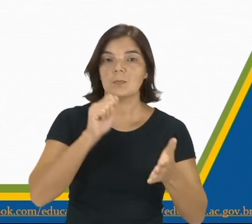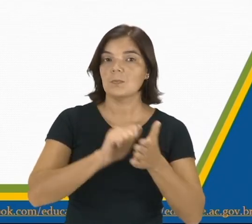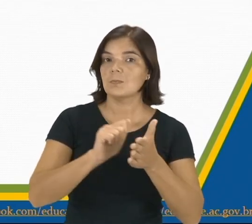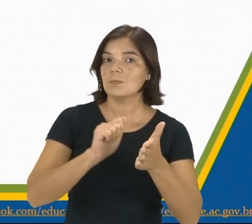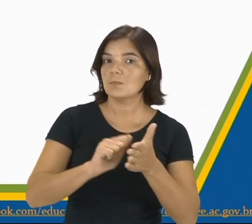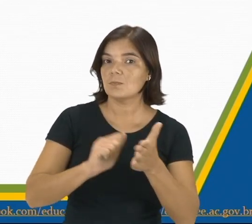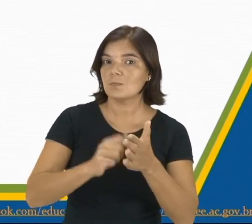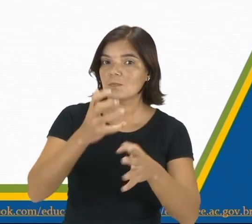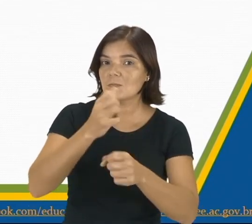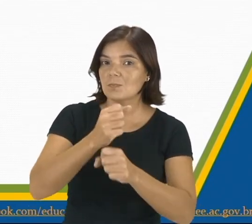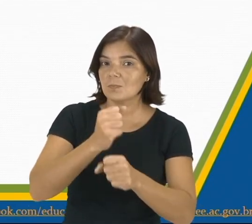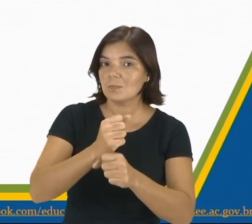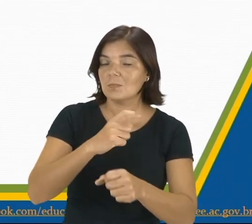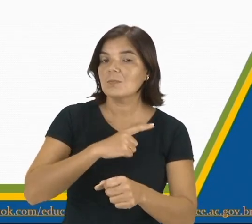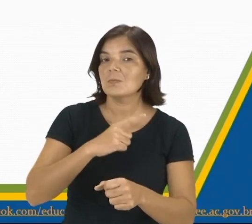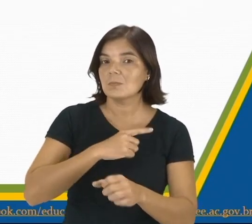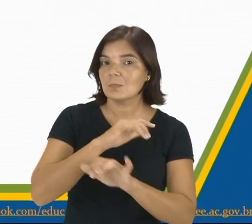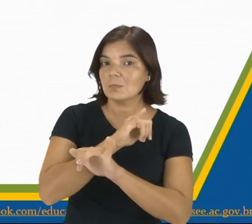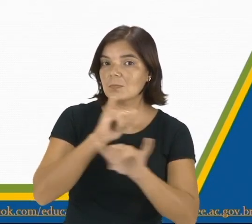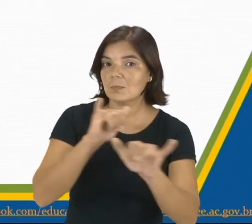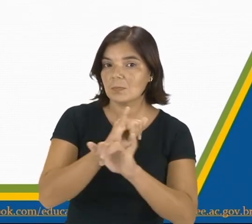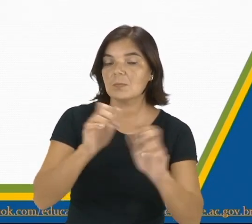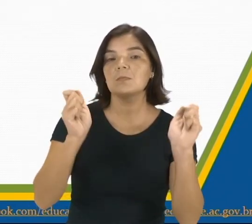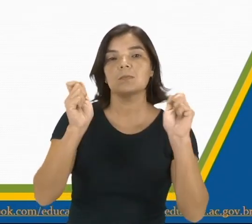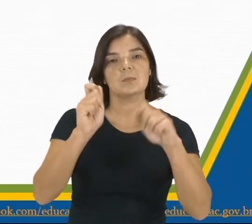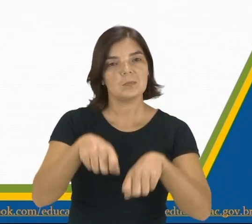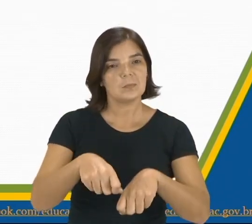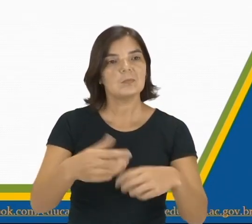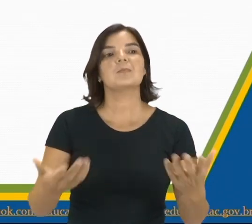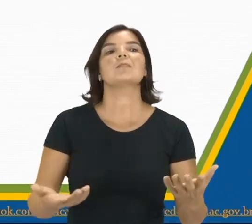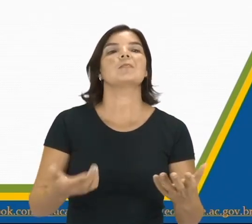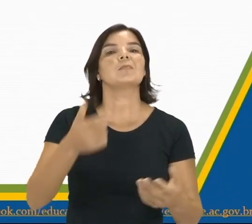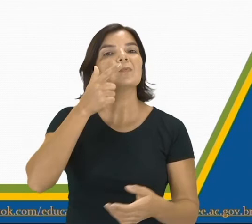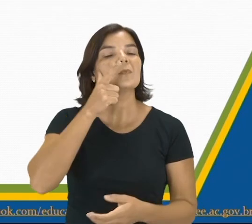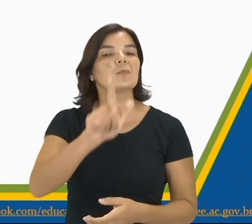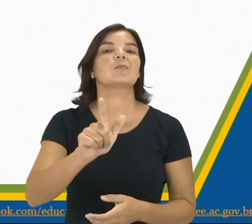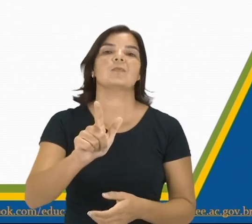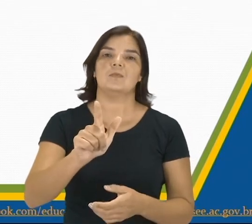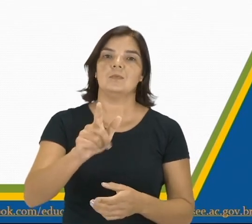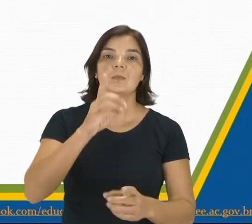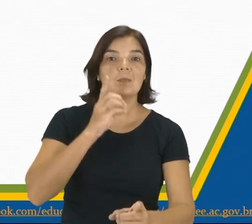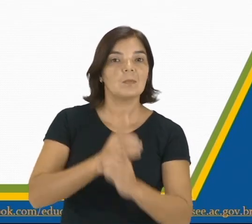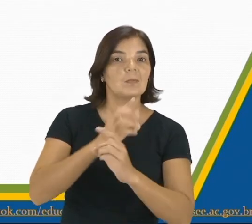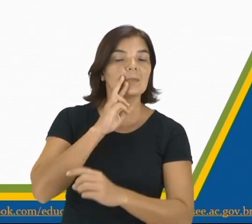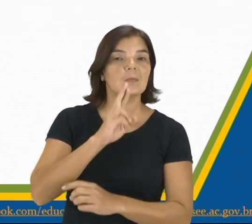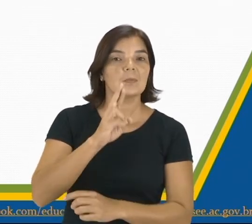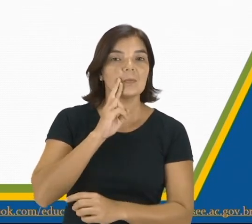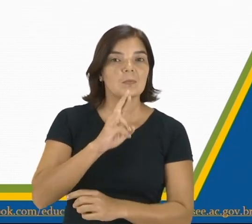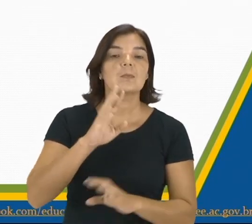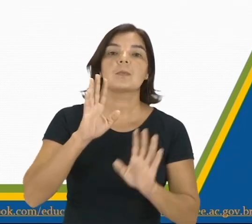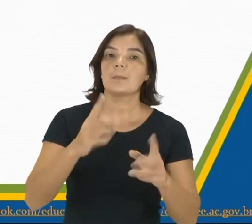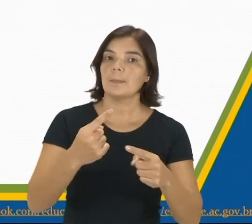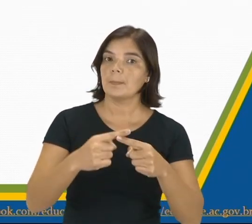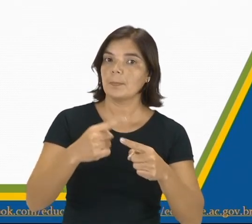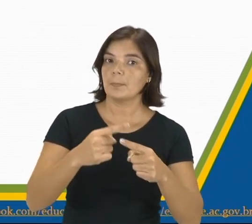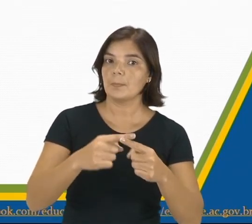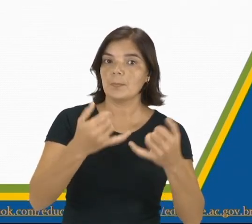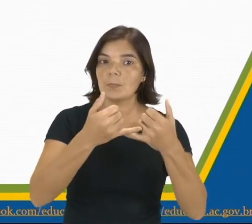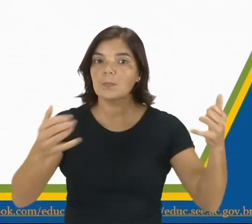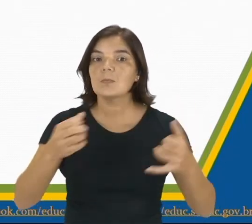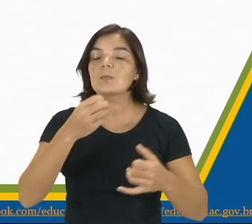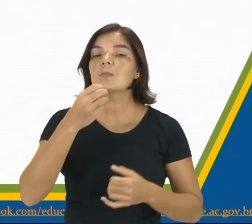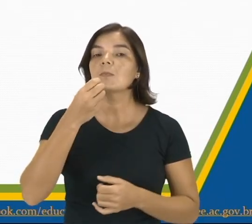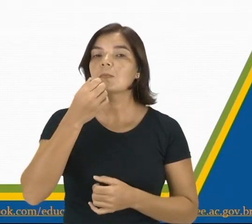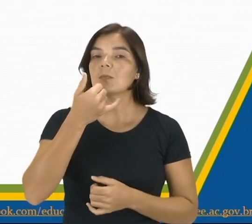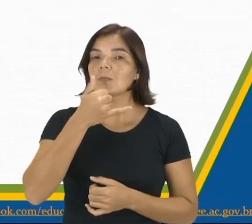os dados que nós temos aqui, as informações para a gente poder conseguir encontrar a resposta. Ele falou que a corrente elétrica é de quanto?